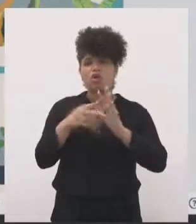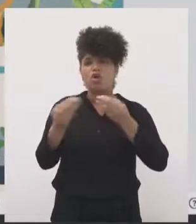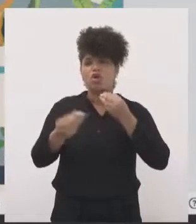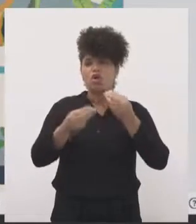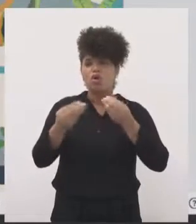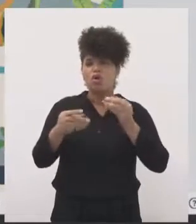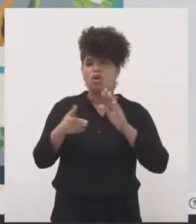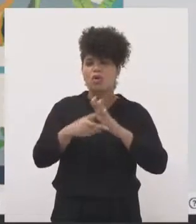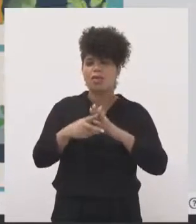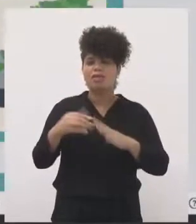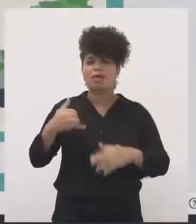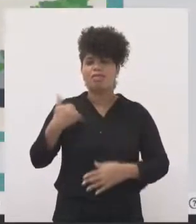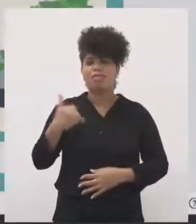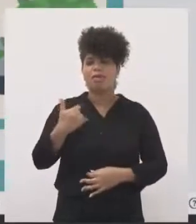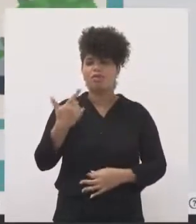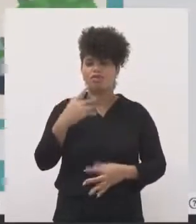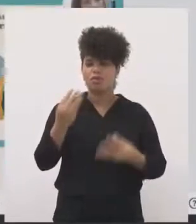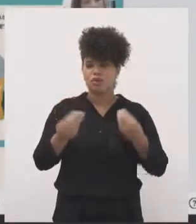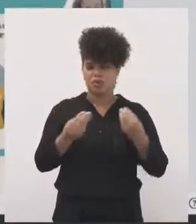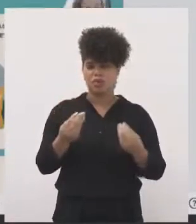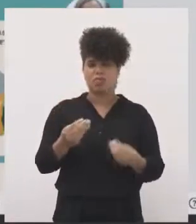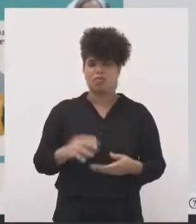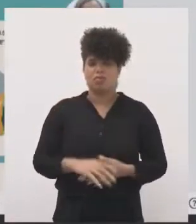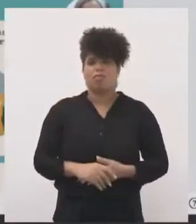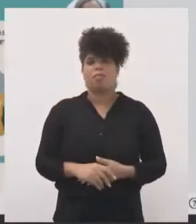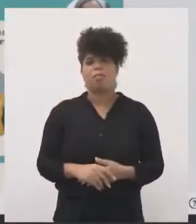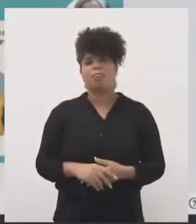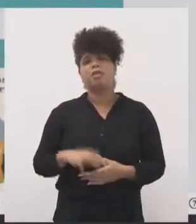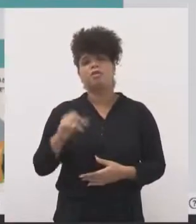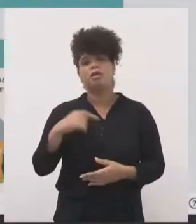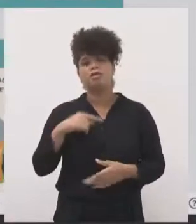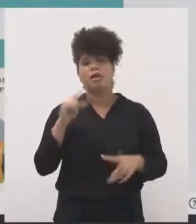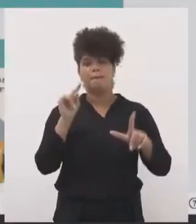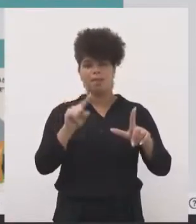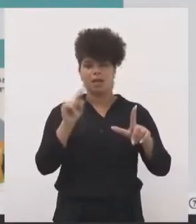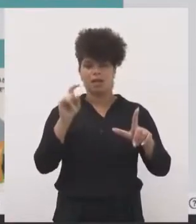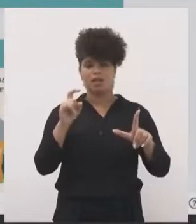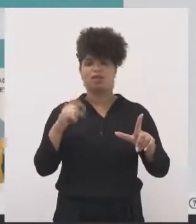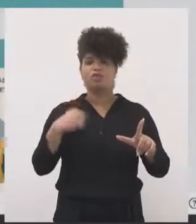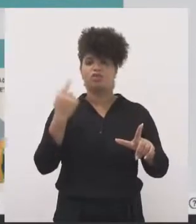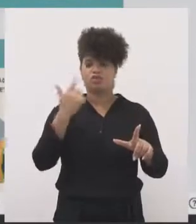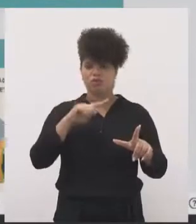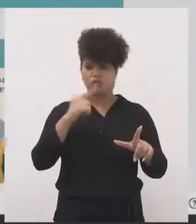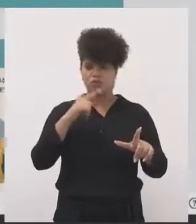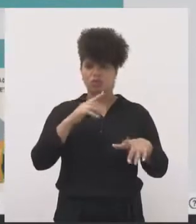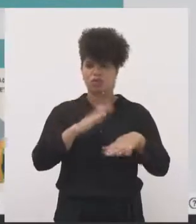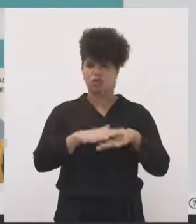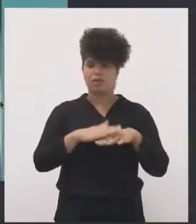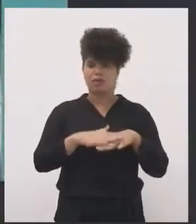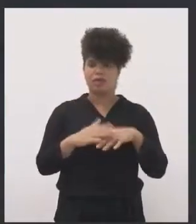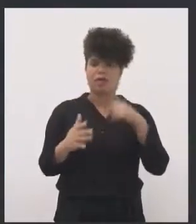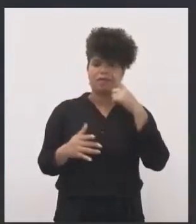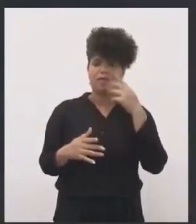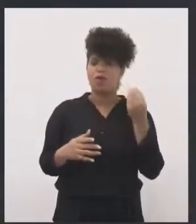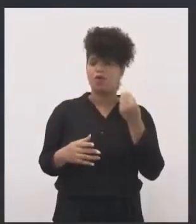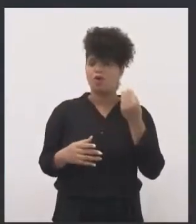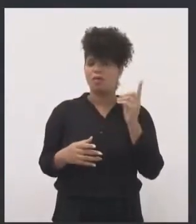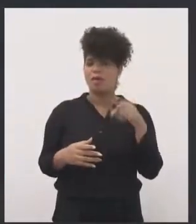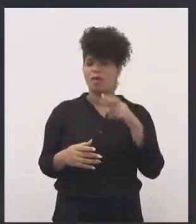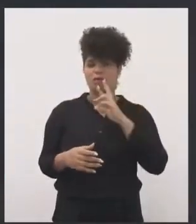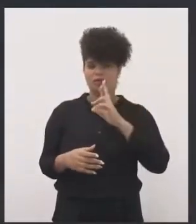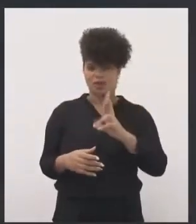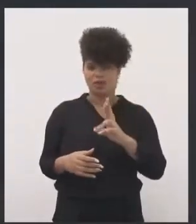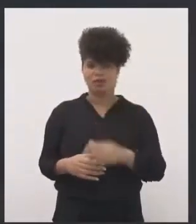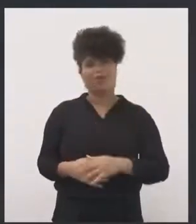dependendo da idade. Então, foi dessa forma. E aí, se eu der o play aqui, a gente consegue ver como ficou o resultado. Olá,